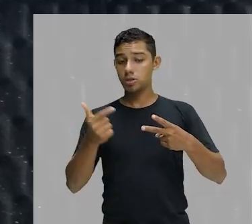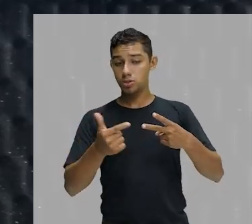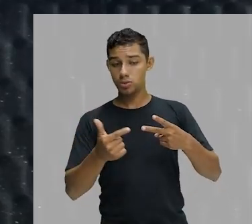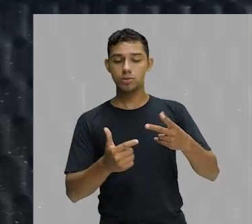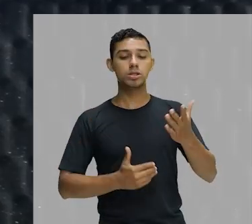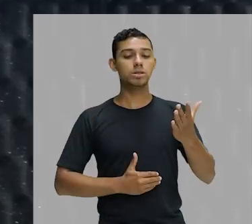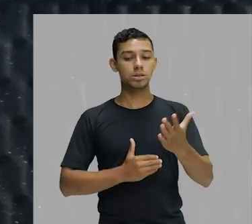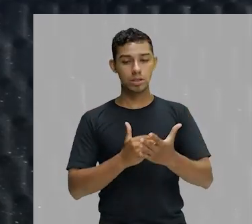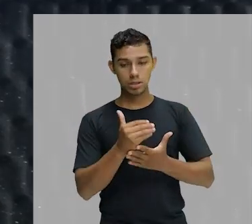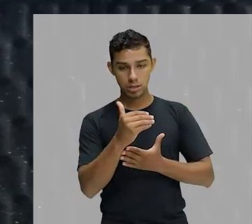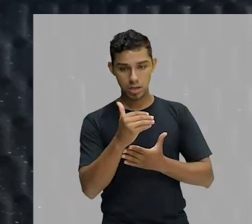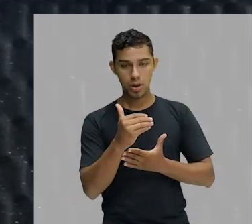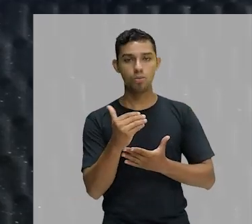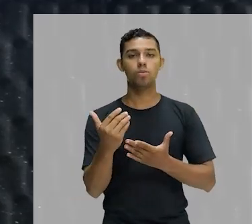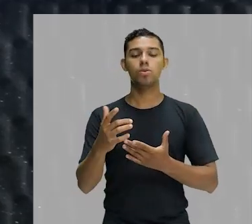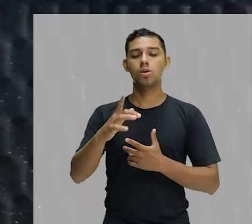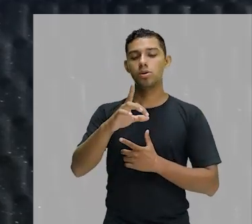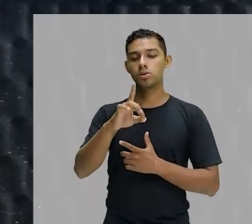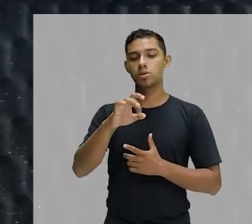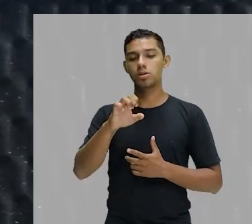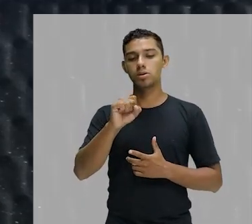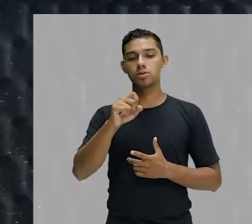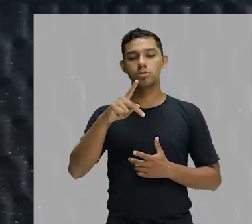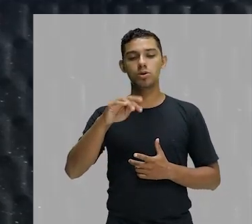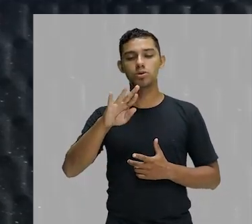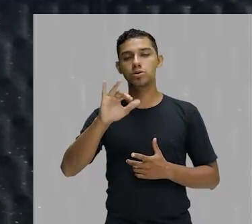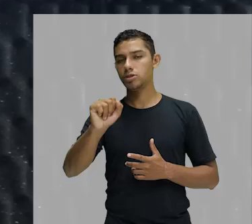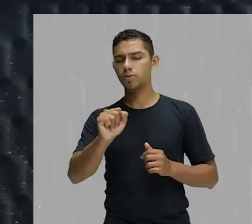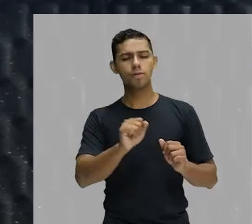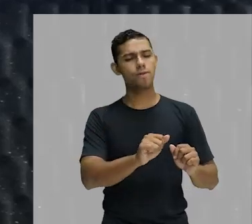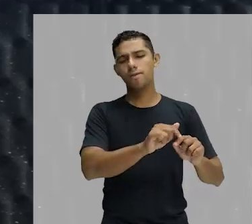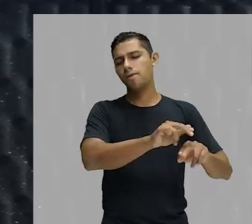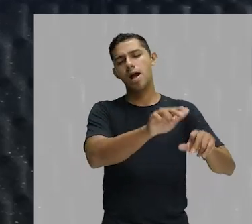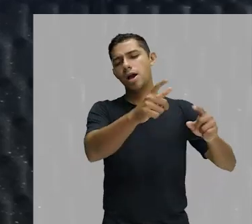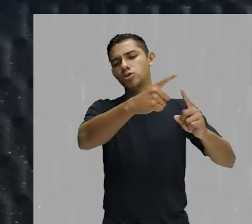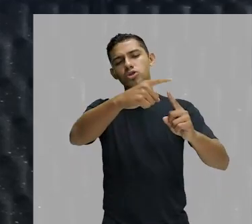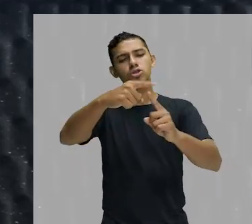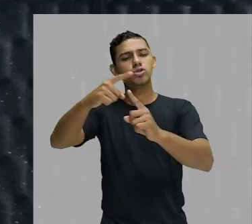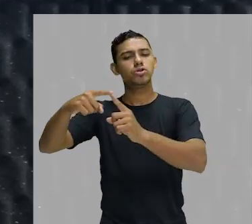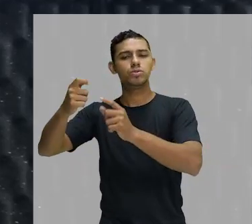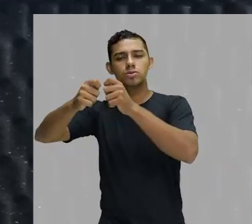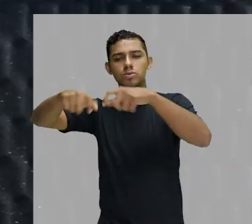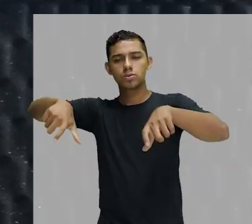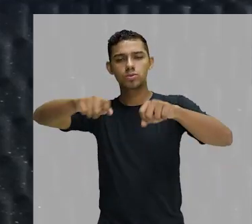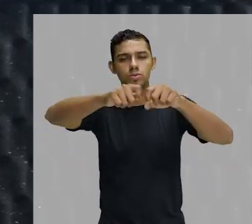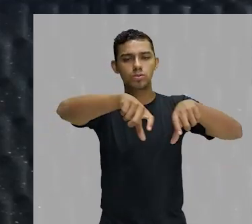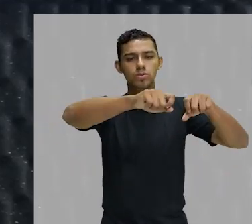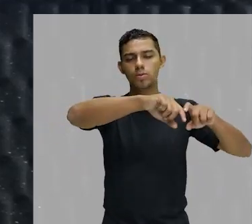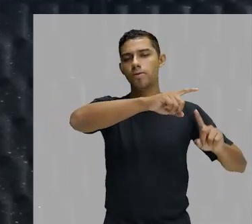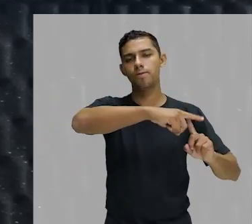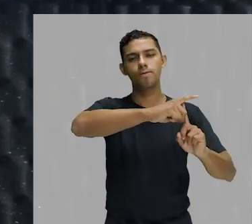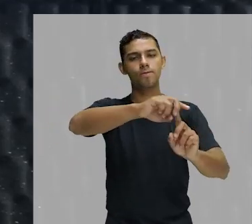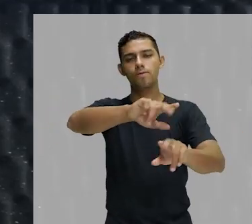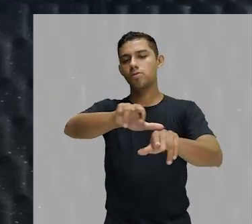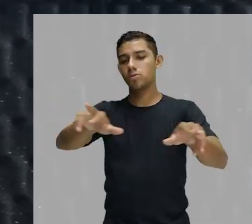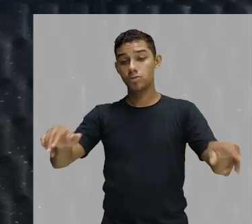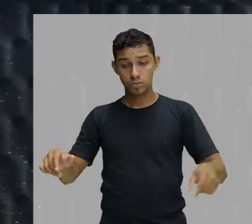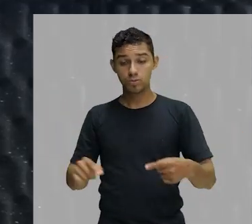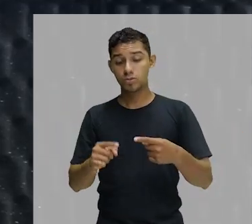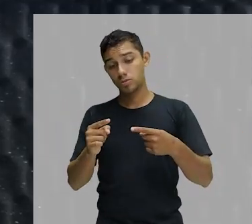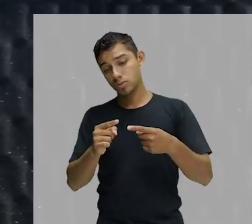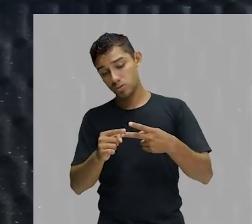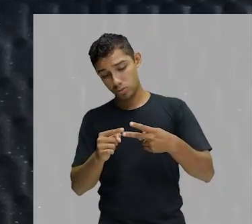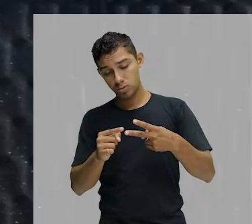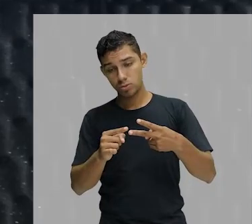desportiva vai começar a experimentar diversas modalidades esportivas. Tá certo? Não